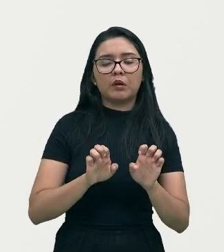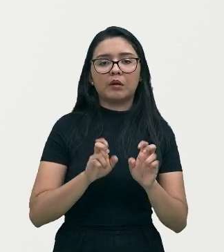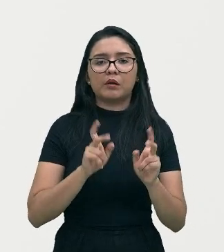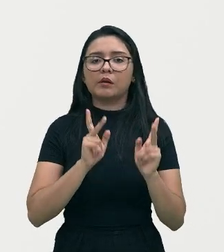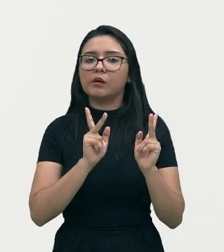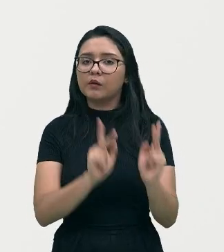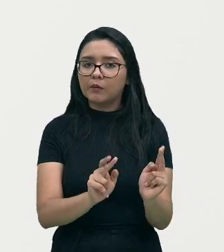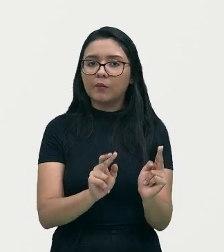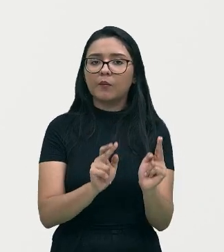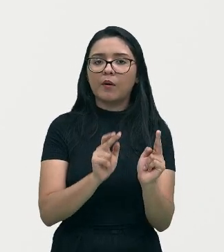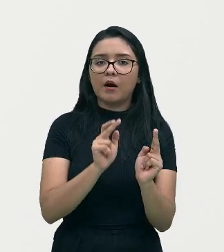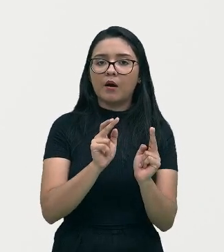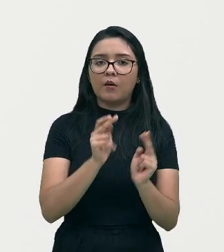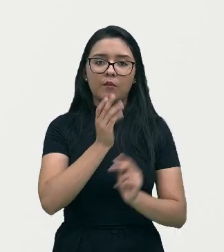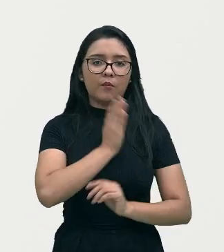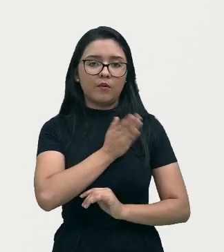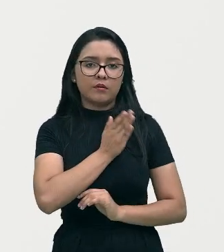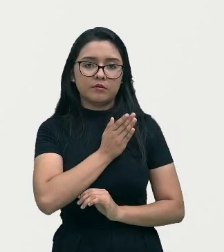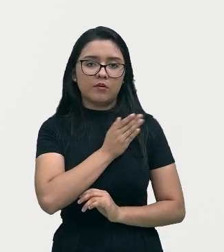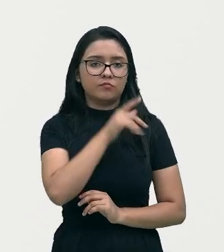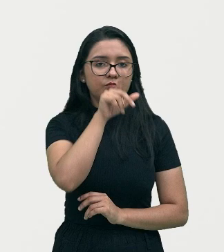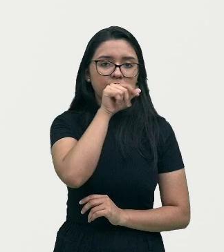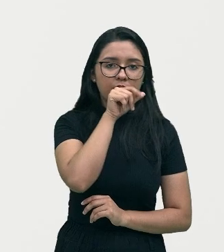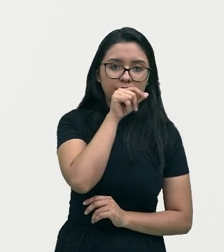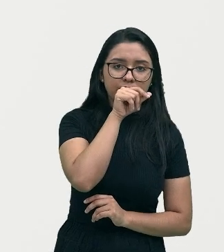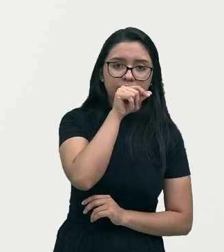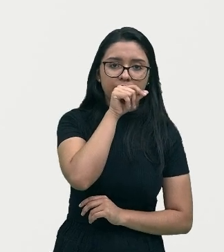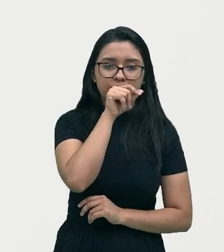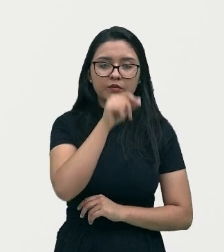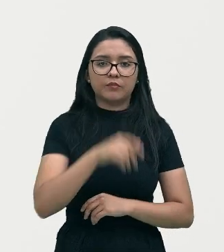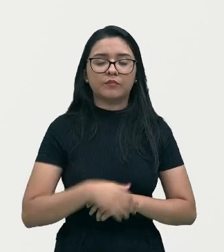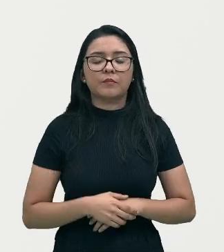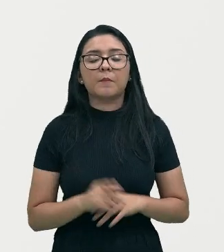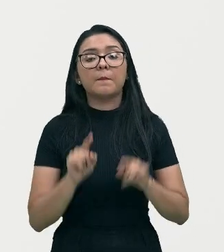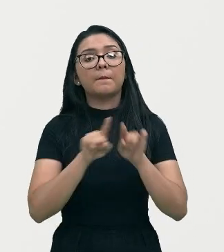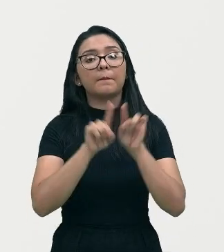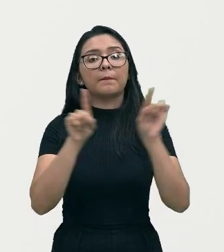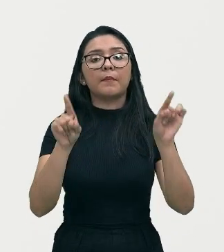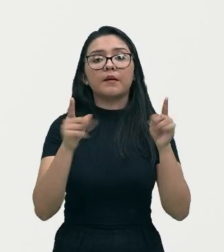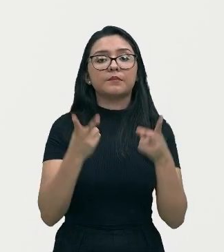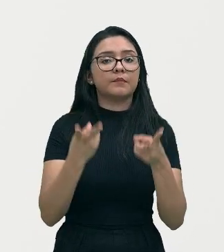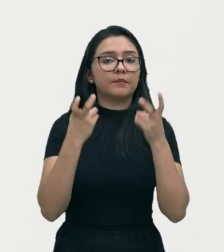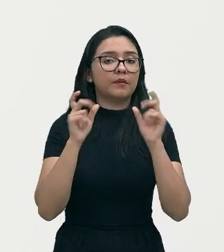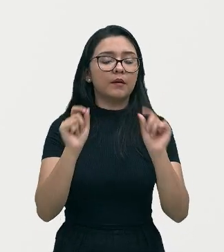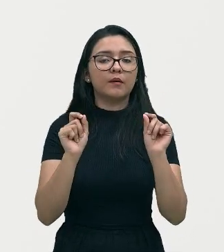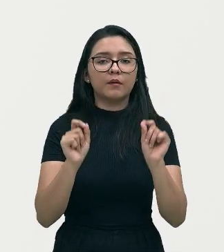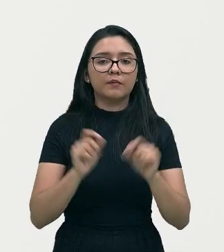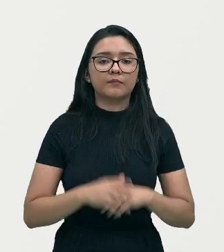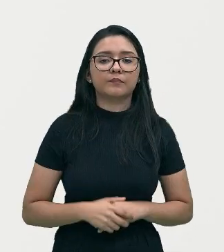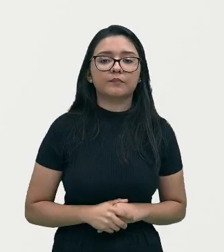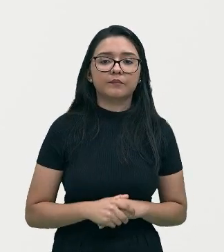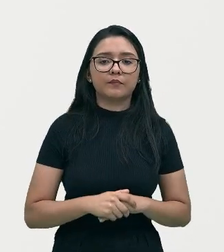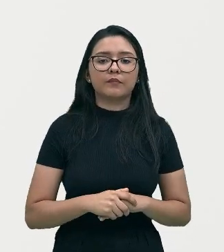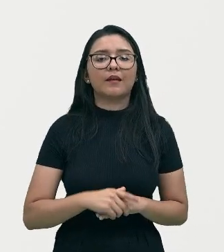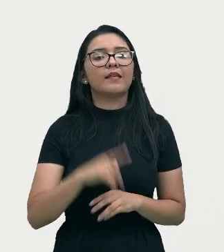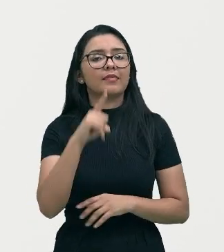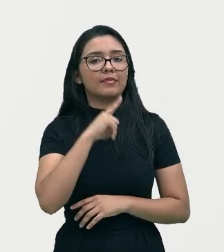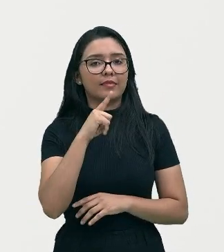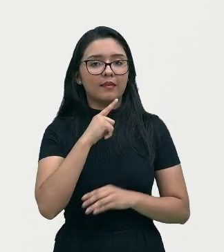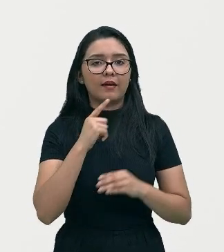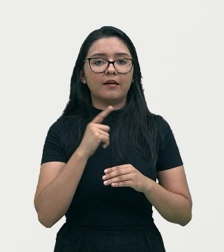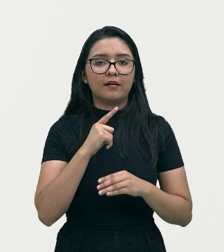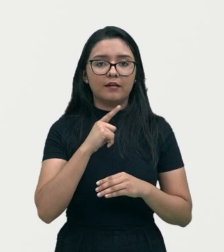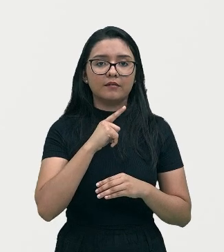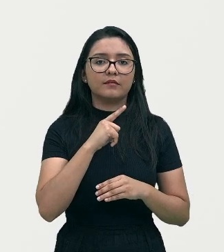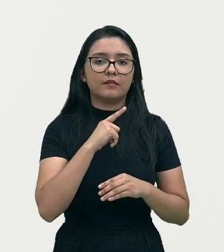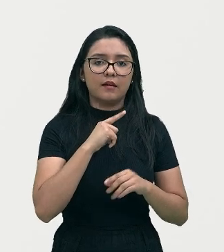coração das aves e dos anfíbios, né? E dos répteis, mas a gente observa aqui que também vai ocorrer dentro de